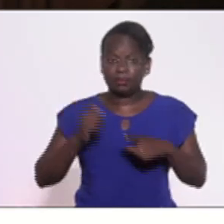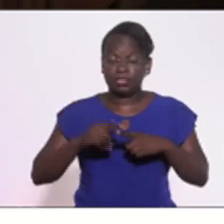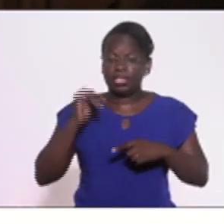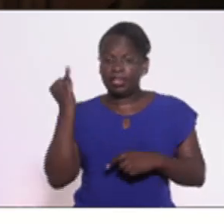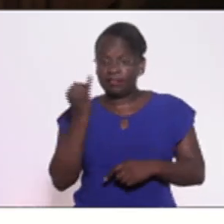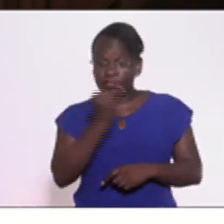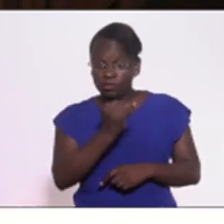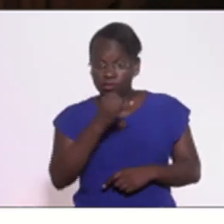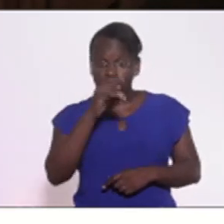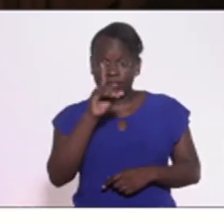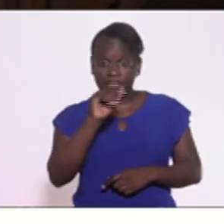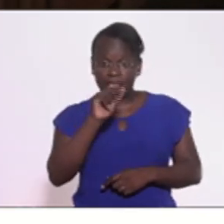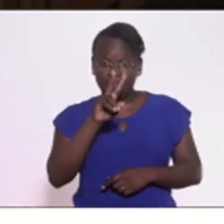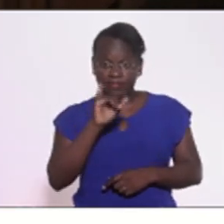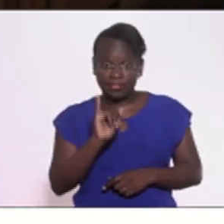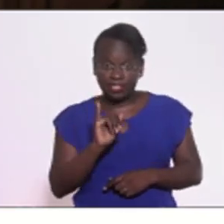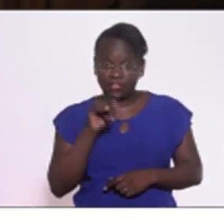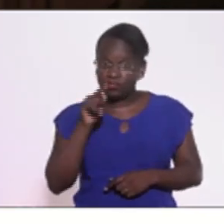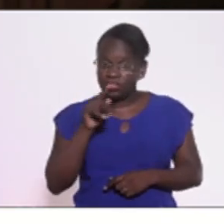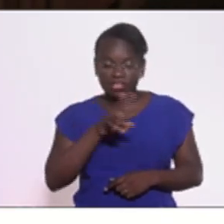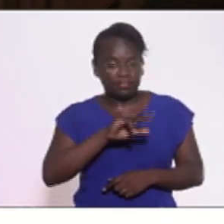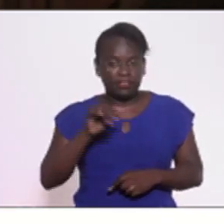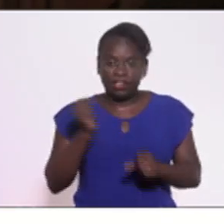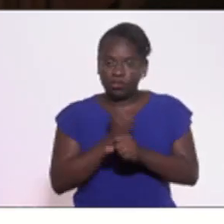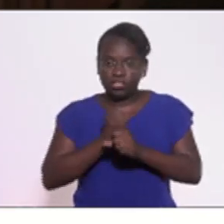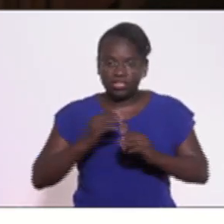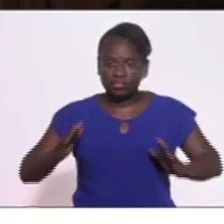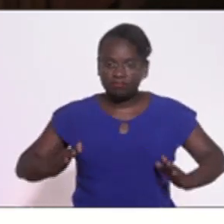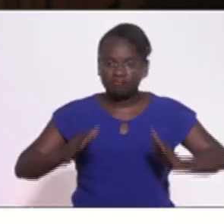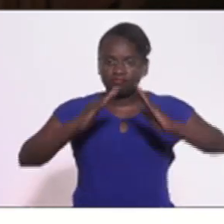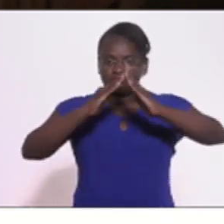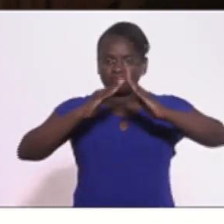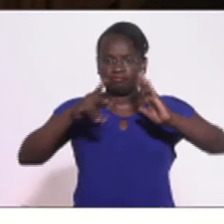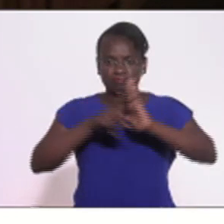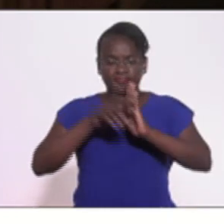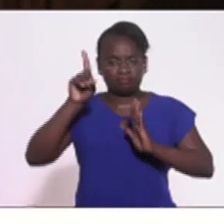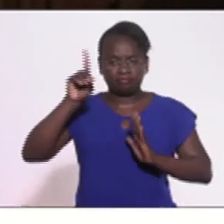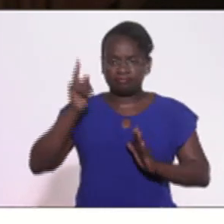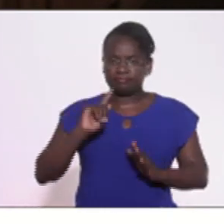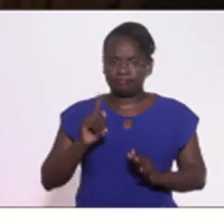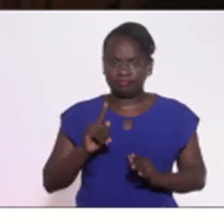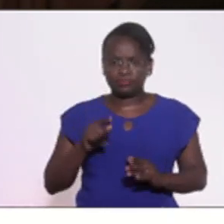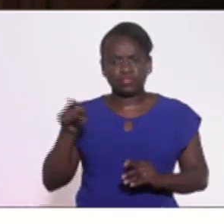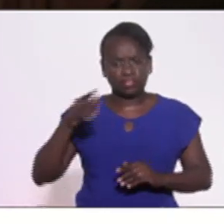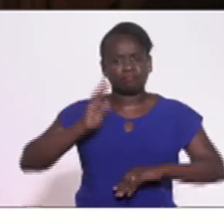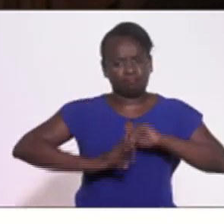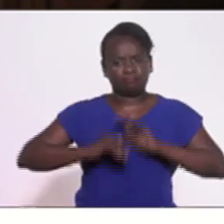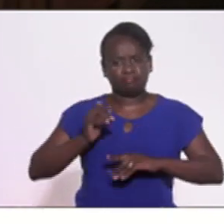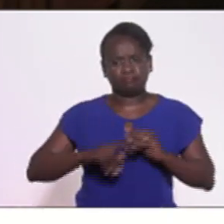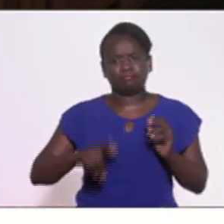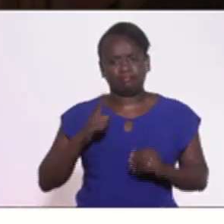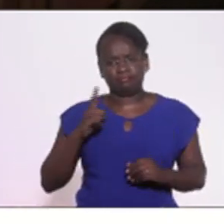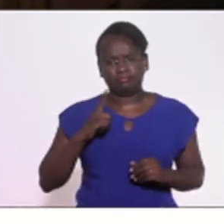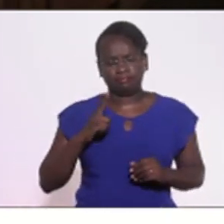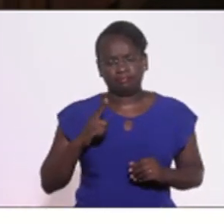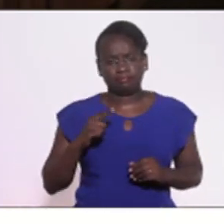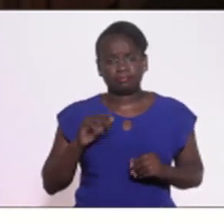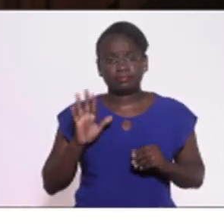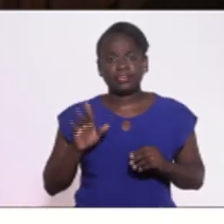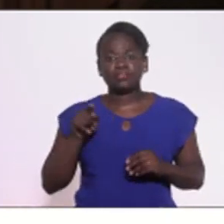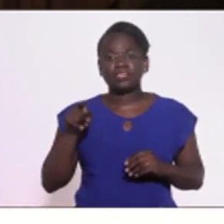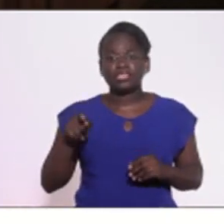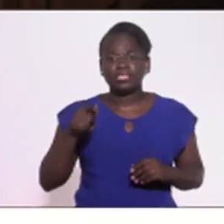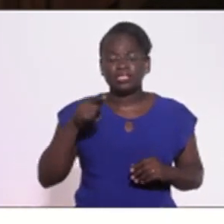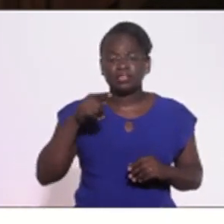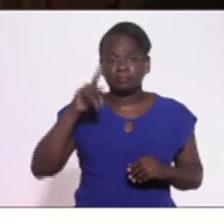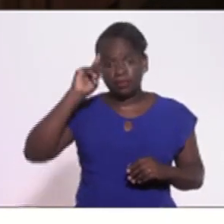Davi: você não vai construir o templo, apesar de que você é competente para isso, porque você